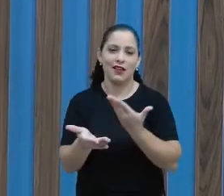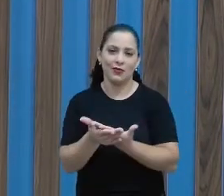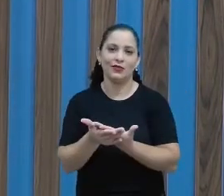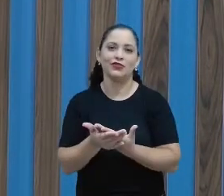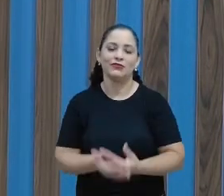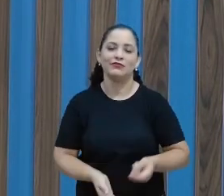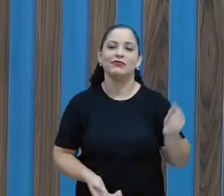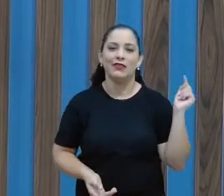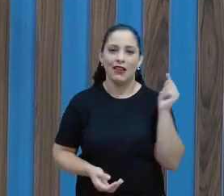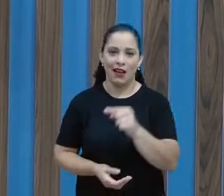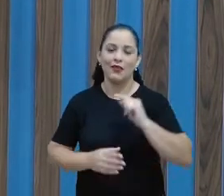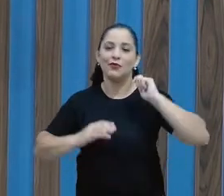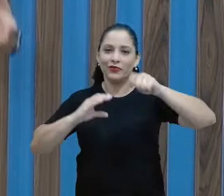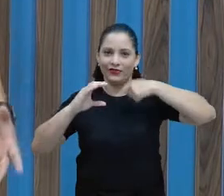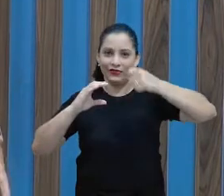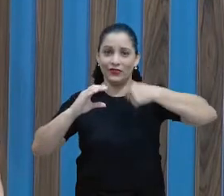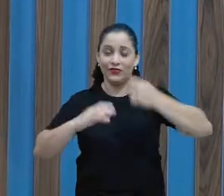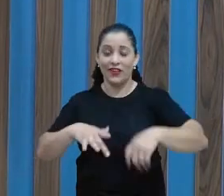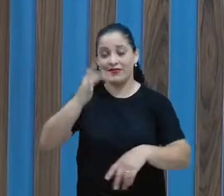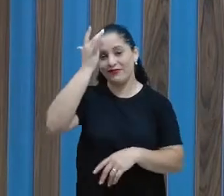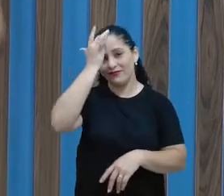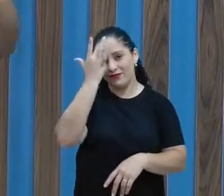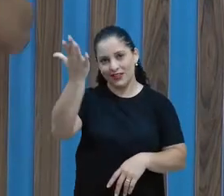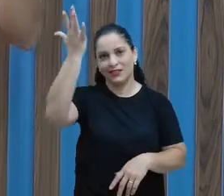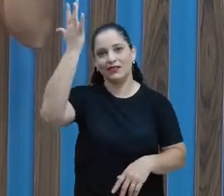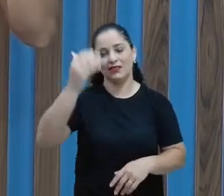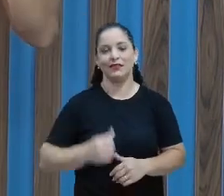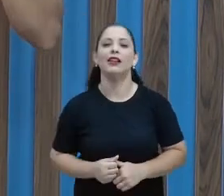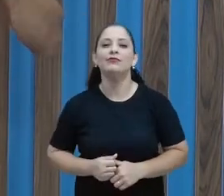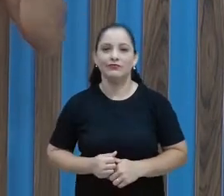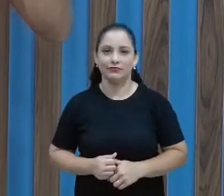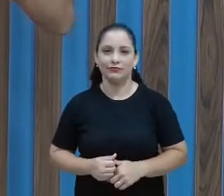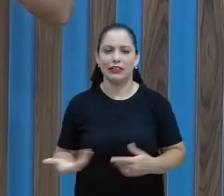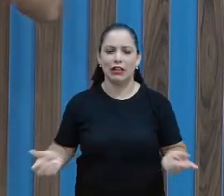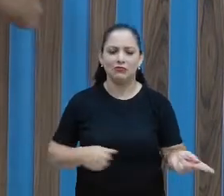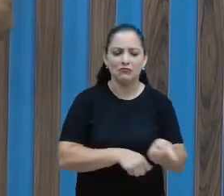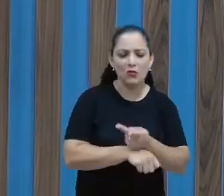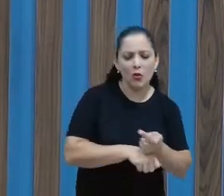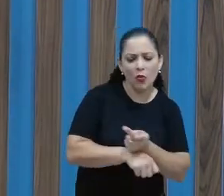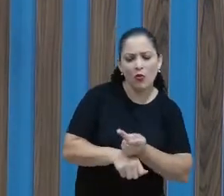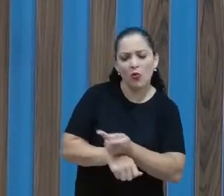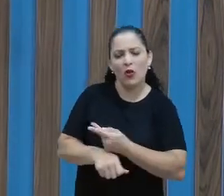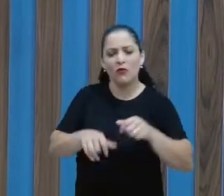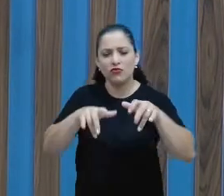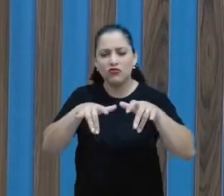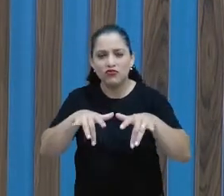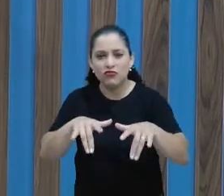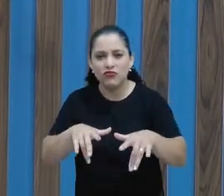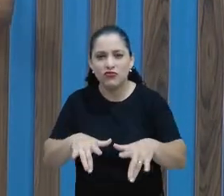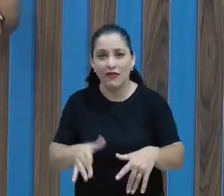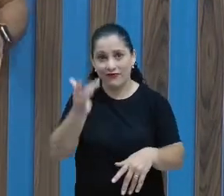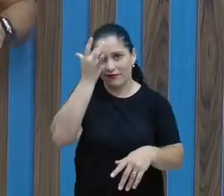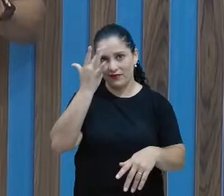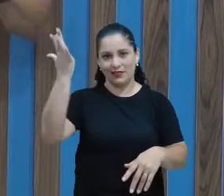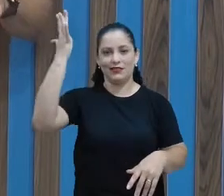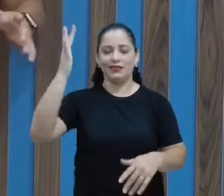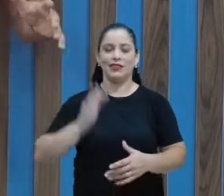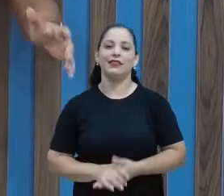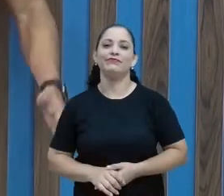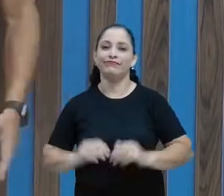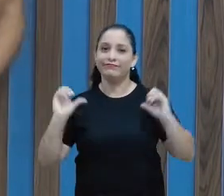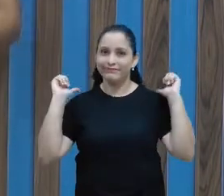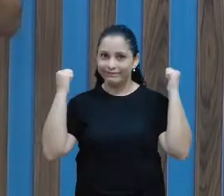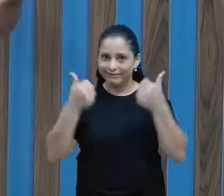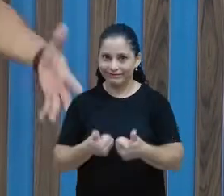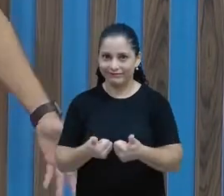nos nossos vídeos para facilitar, certo? A busca de vocês lá no nosso canal, tá bom? Show